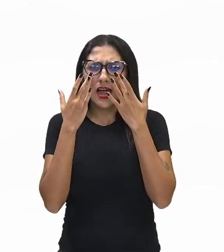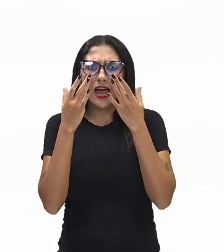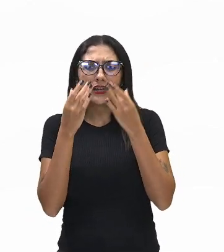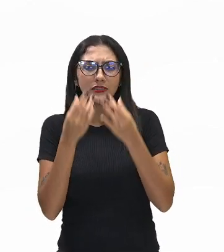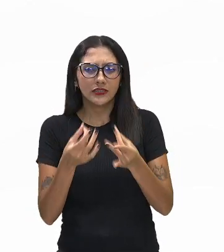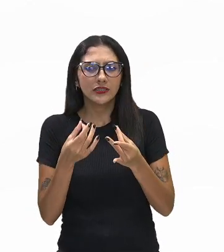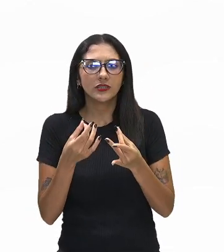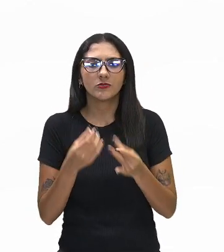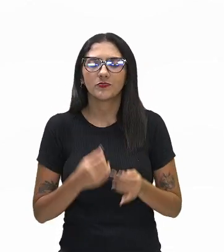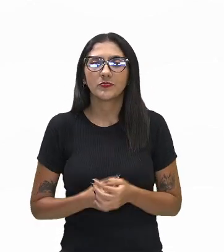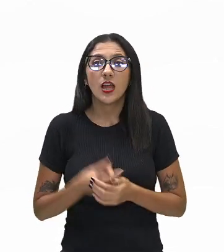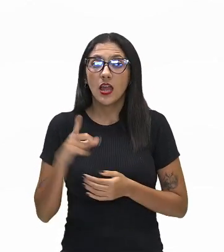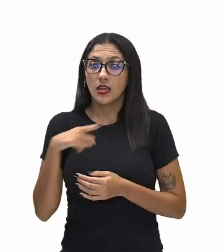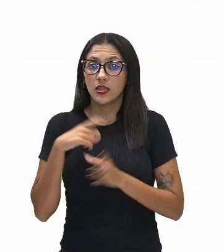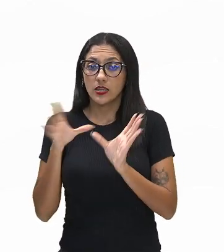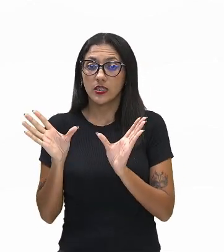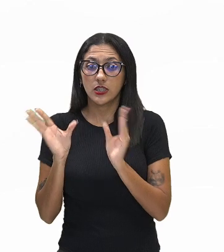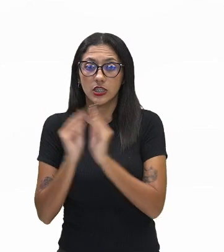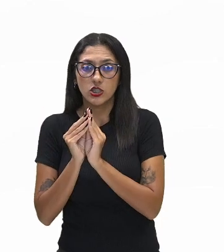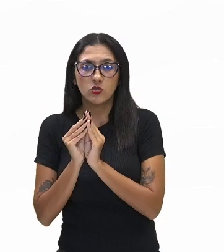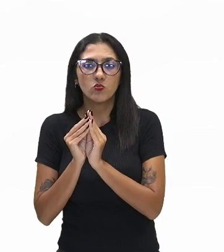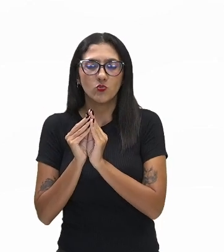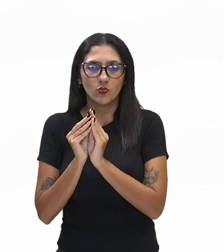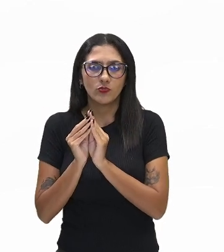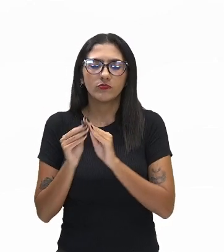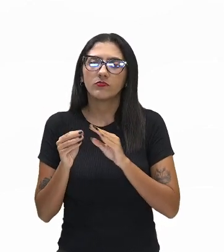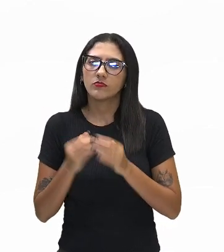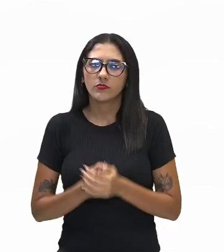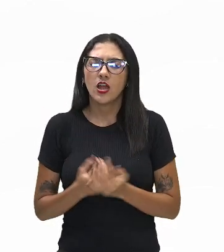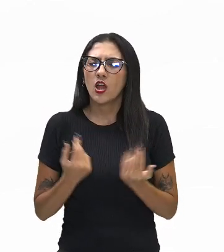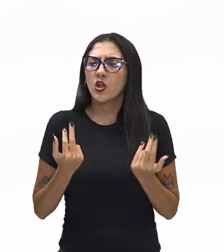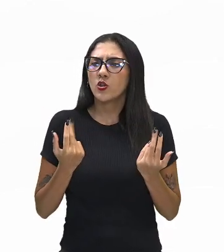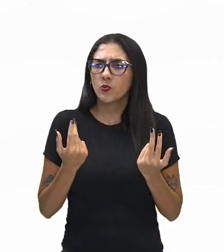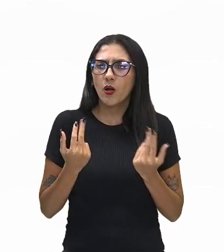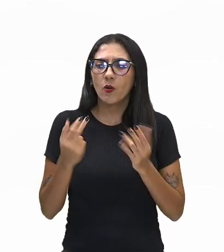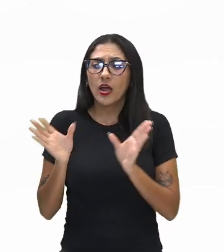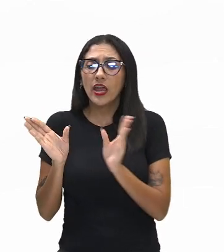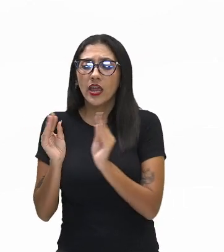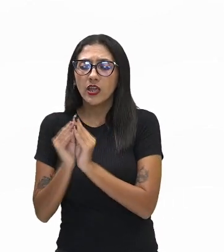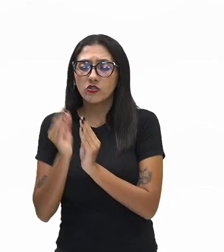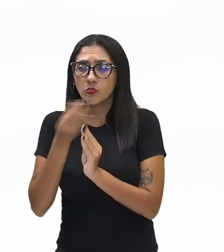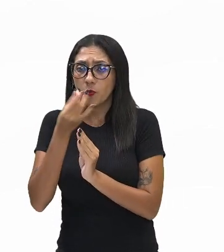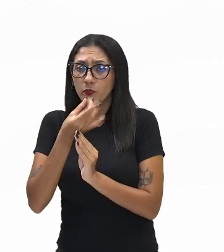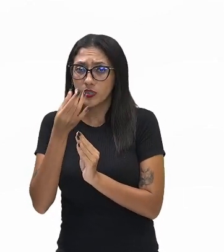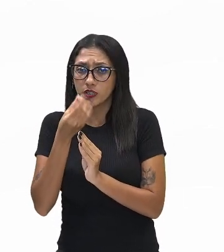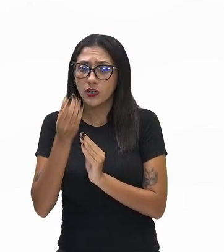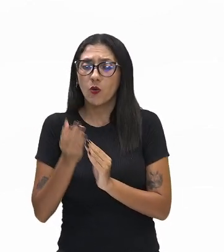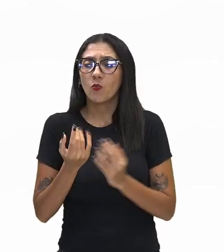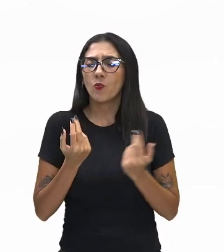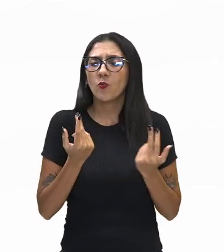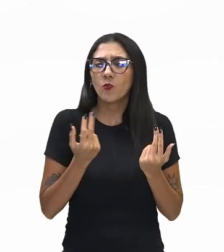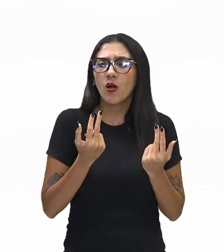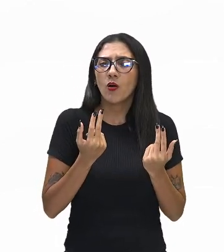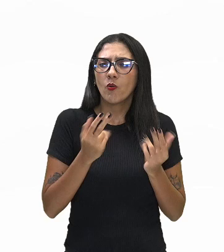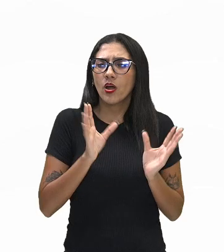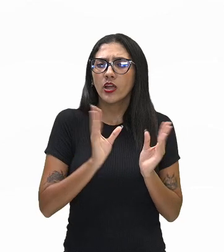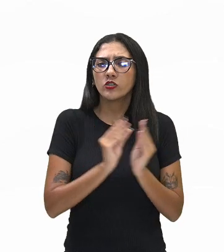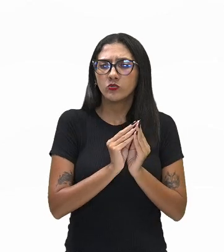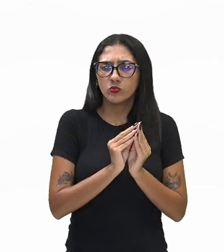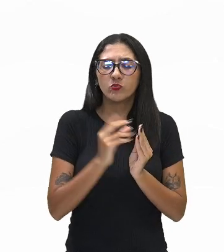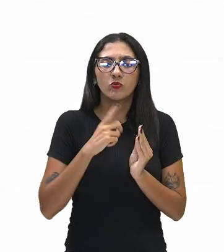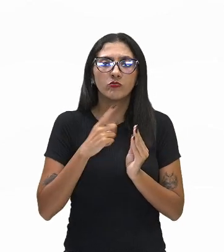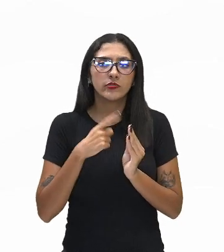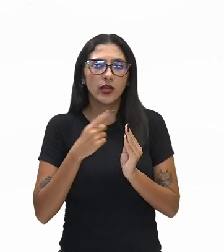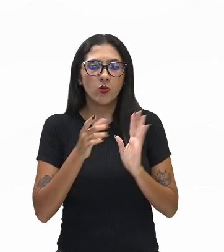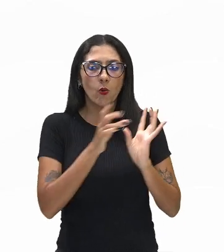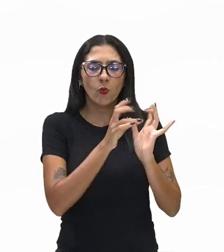a resenha, assim como o resumo, apresenta uma síntese das ideias do texto.